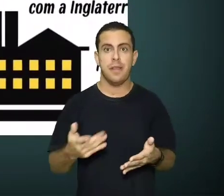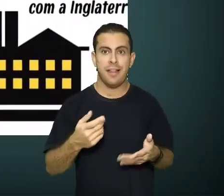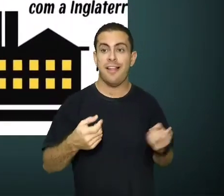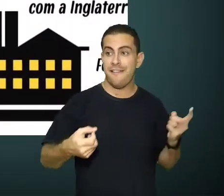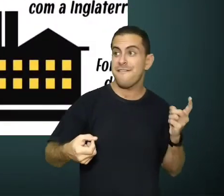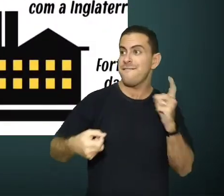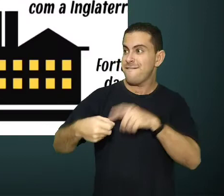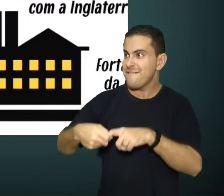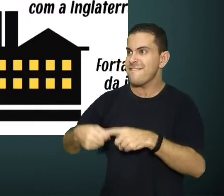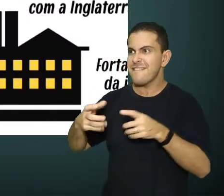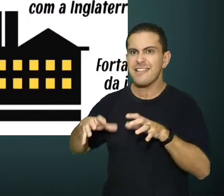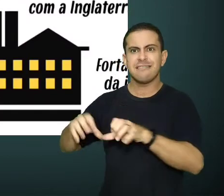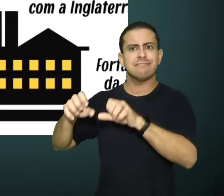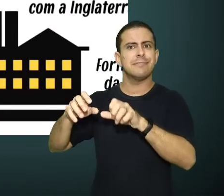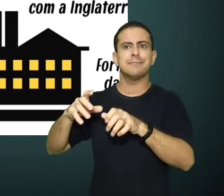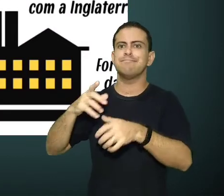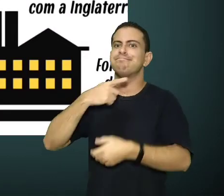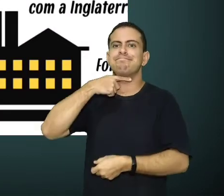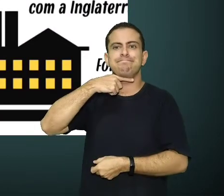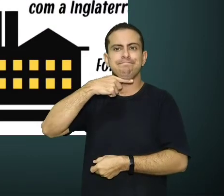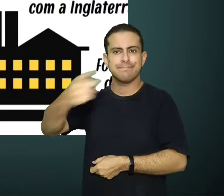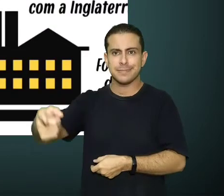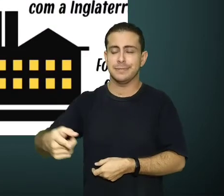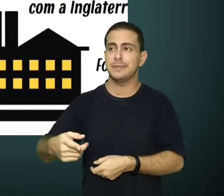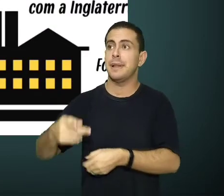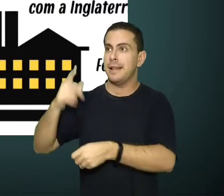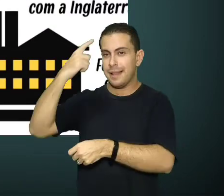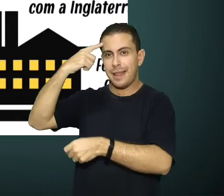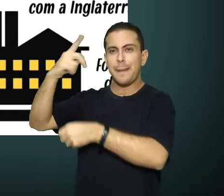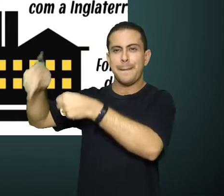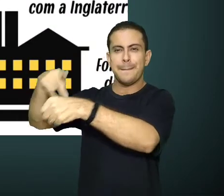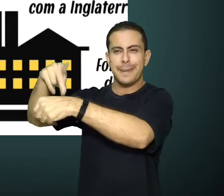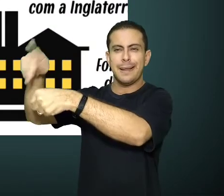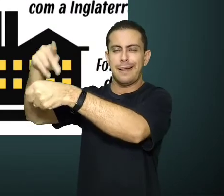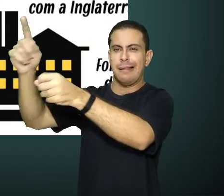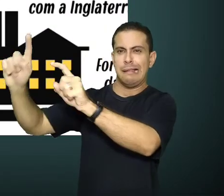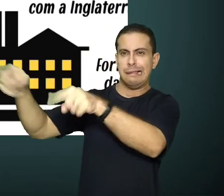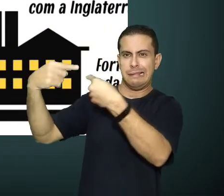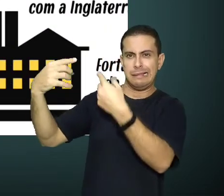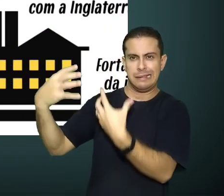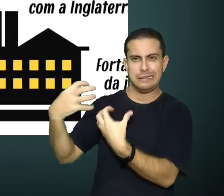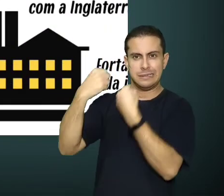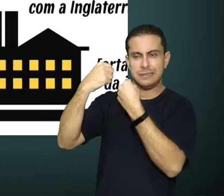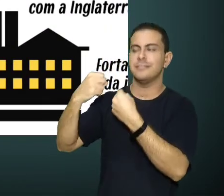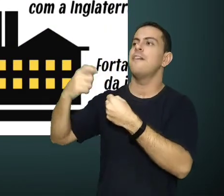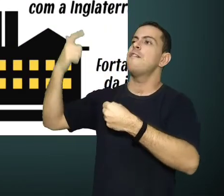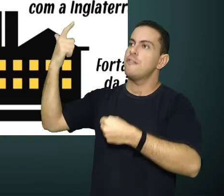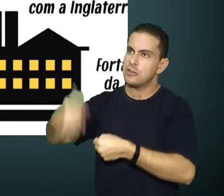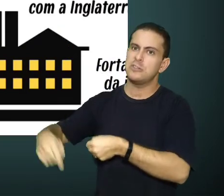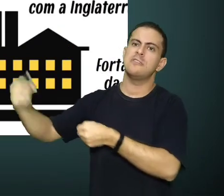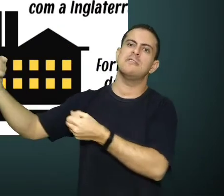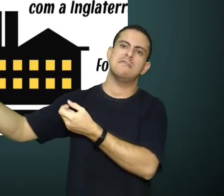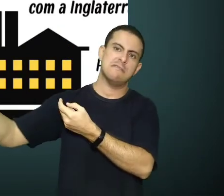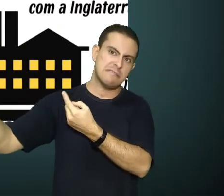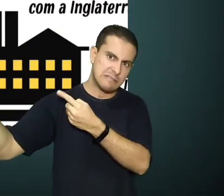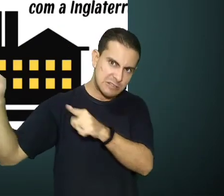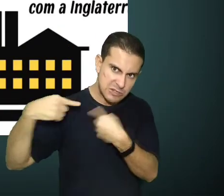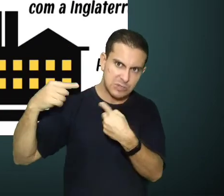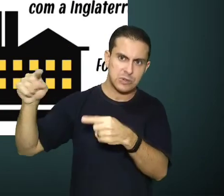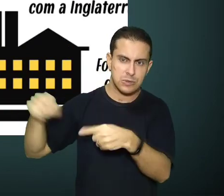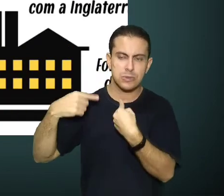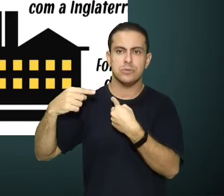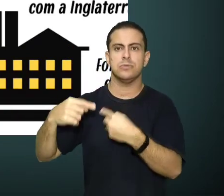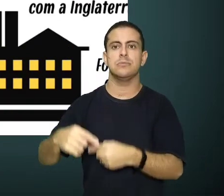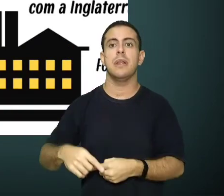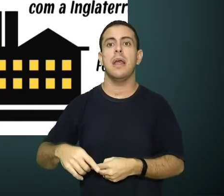Pois é, a tentativa de retorno não deu tão certo. Os países que o tinham expulsado voltaram a investir contra